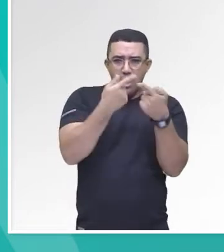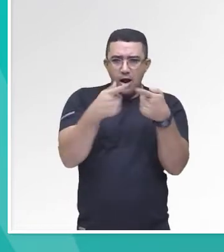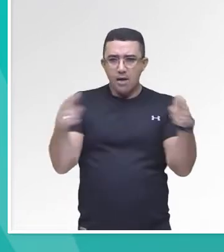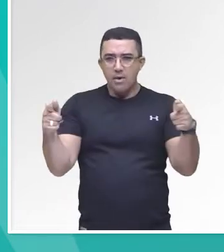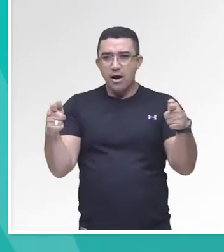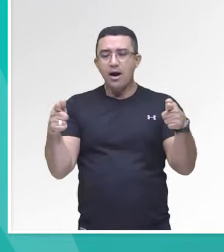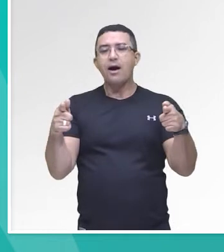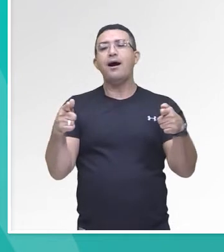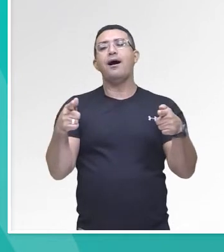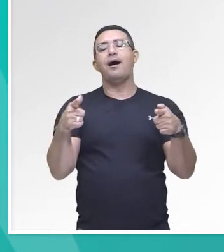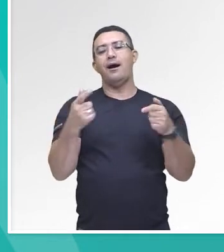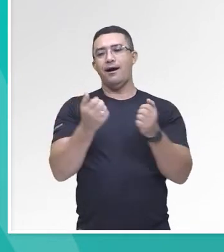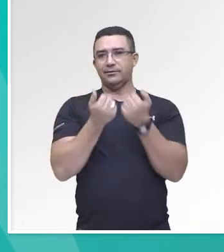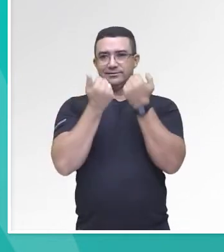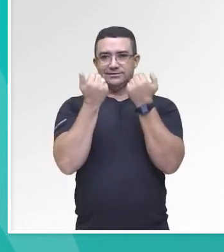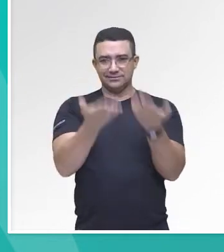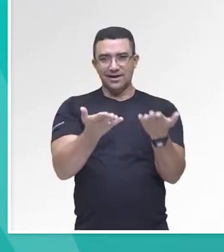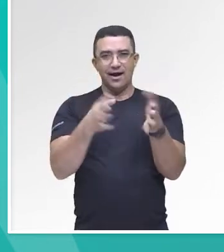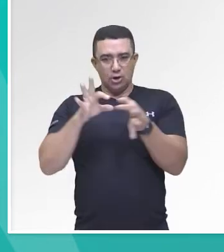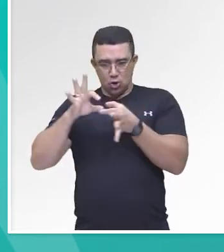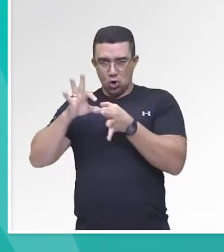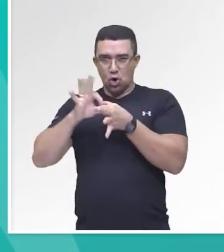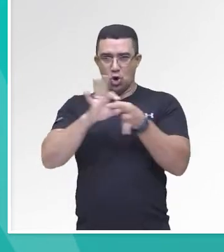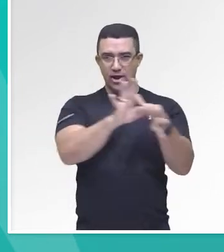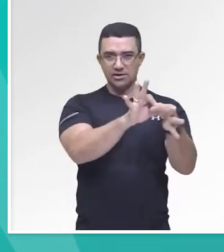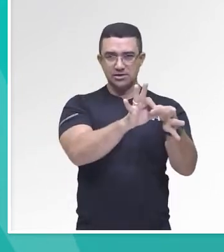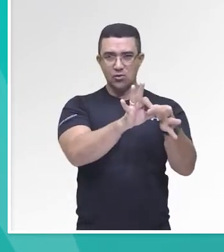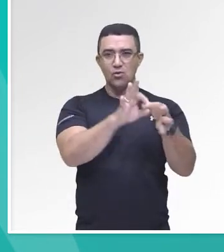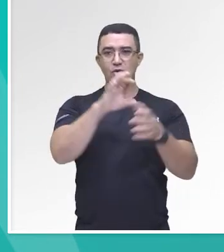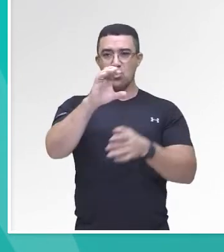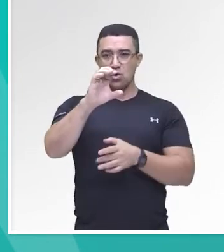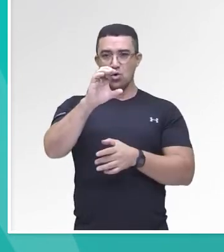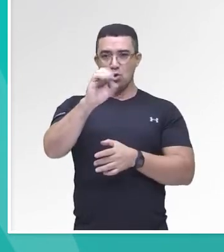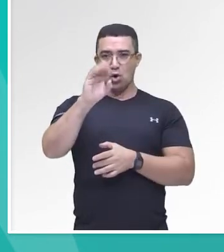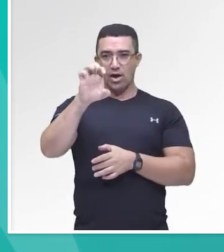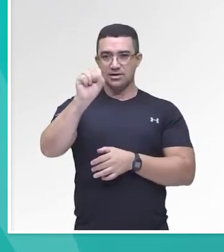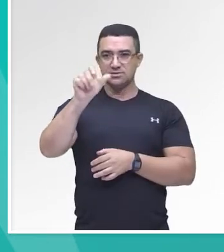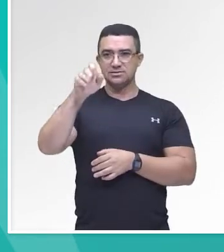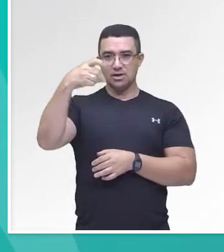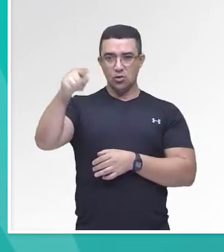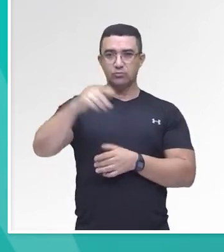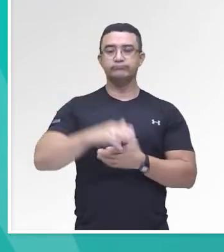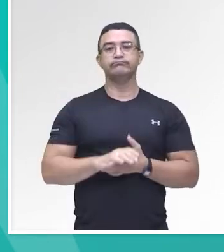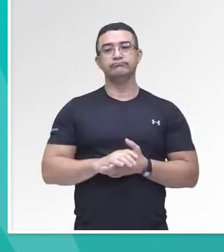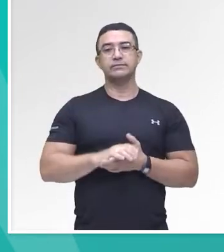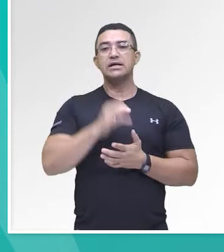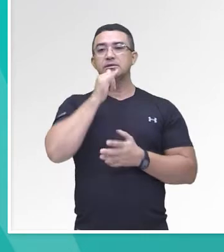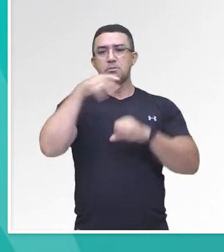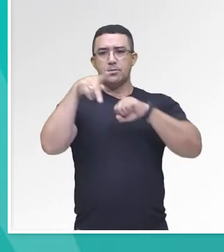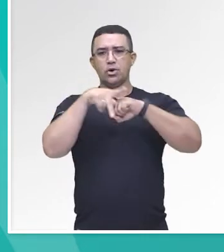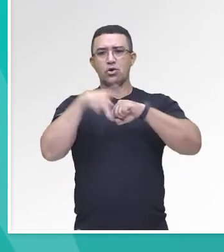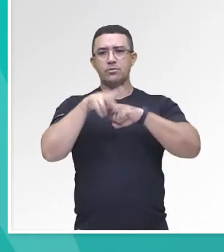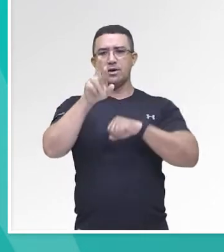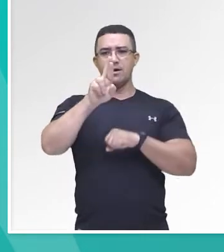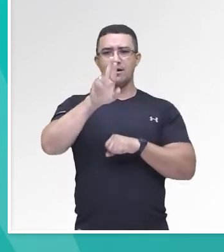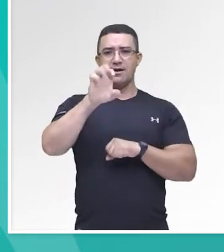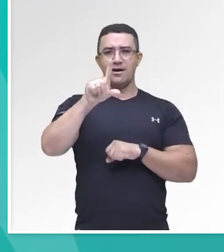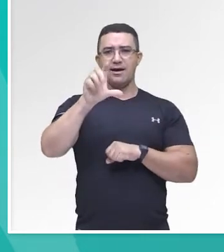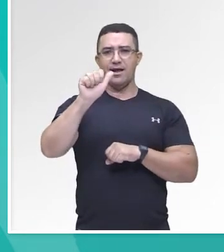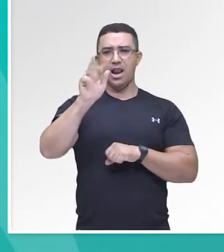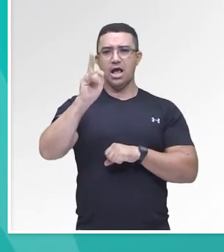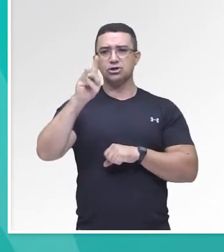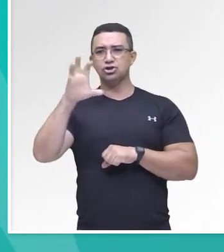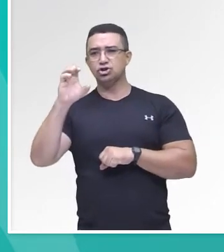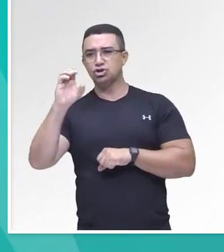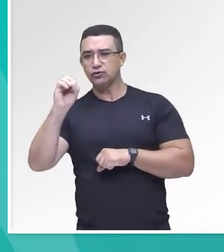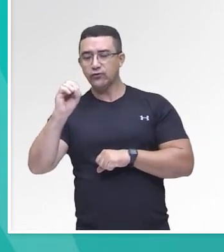que vai me dar a tal da coesão. Então, por isso, quando a gente falou de pronome relativo, por exemplo, a gente ressaltou quando deve usar o